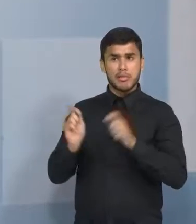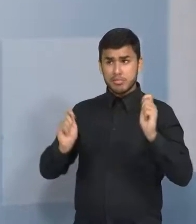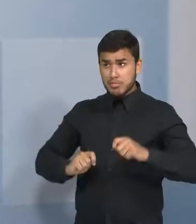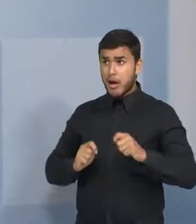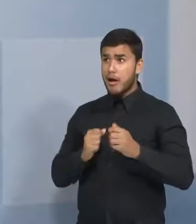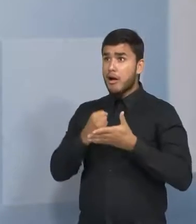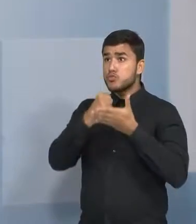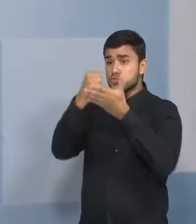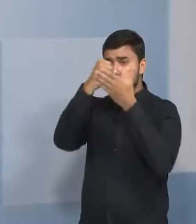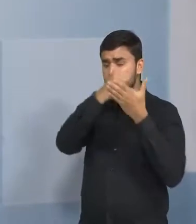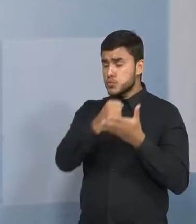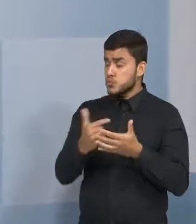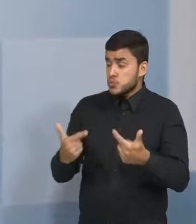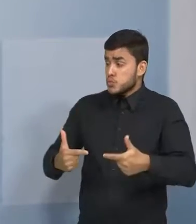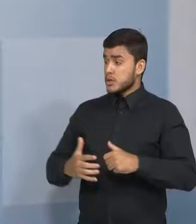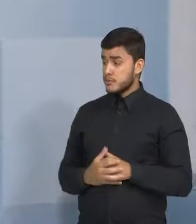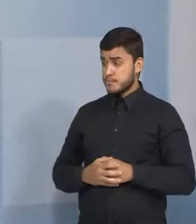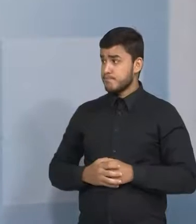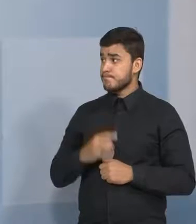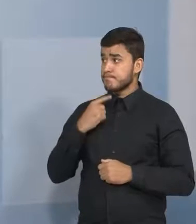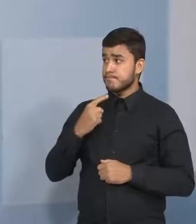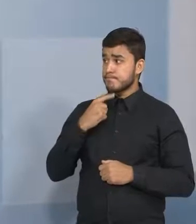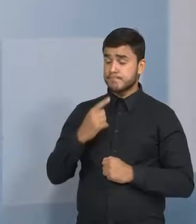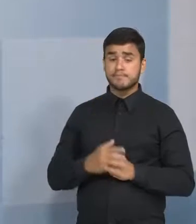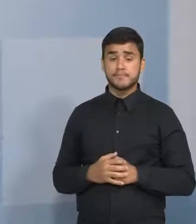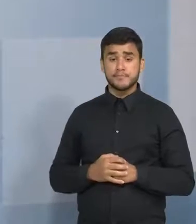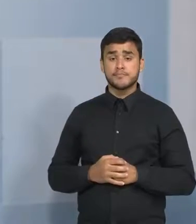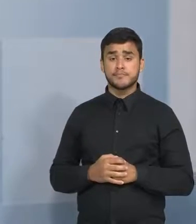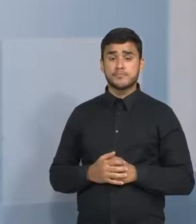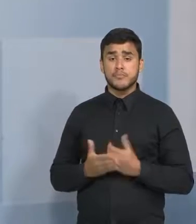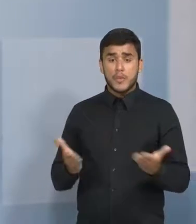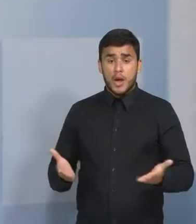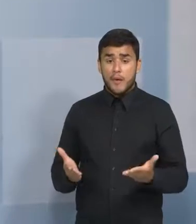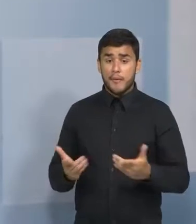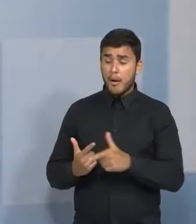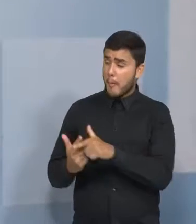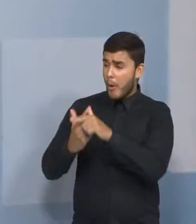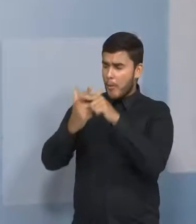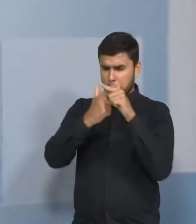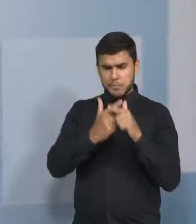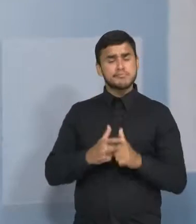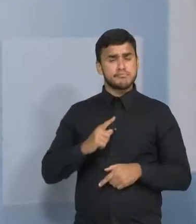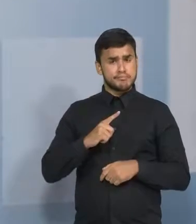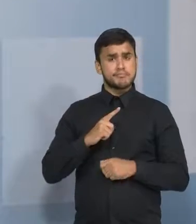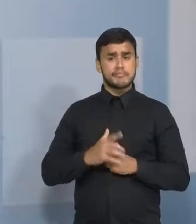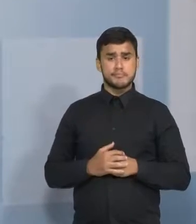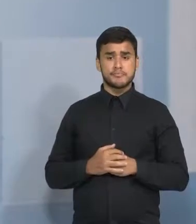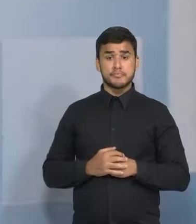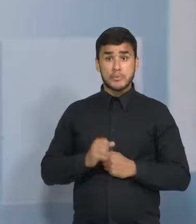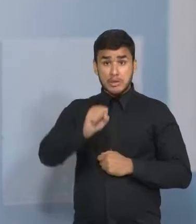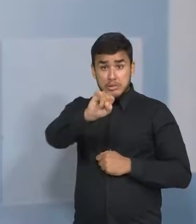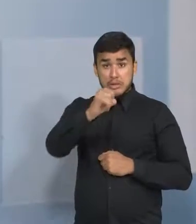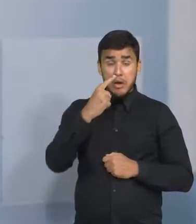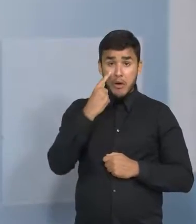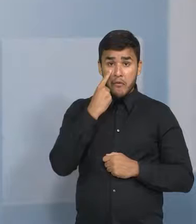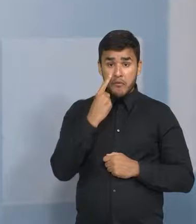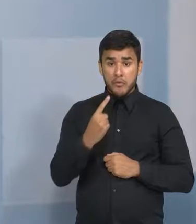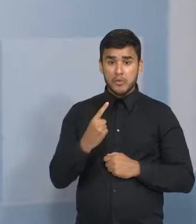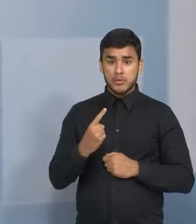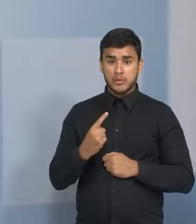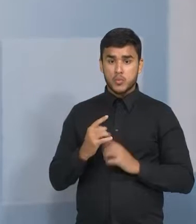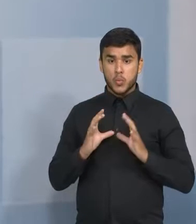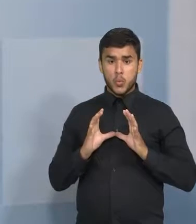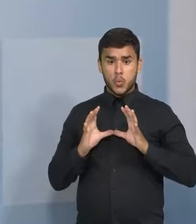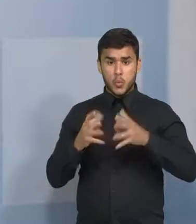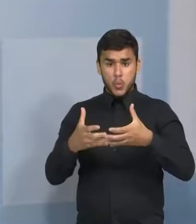merecem. Por que está acontecendo? Hoje, literalmente, se você tirar as forças especiais do governo